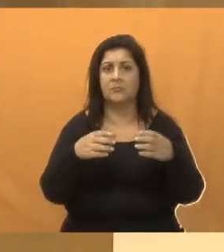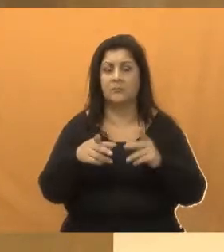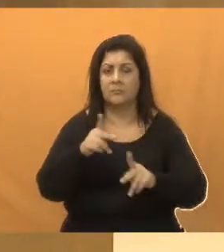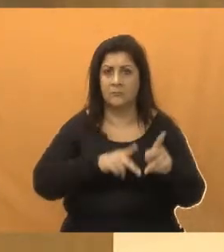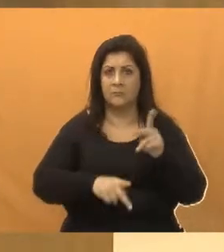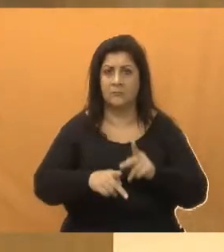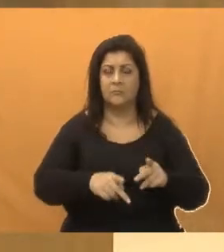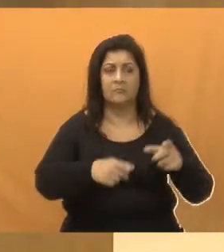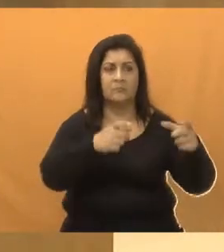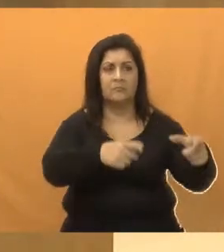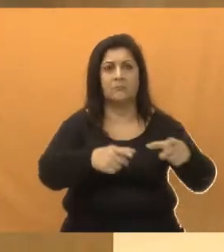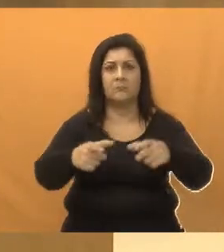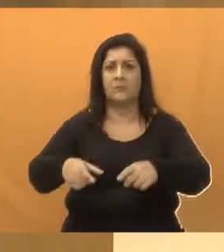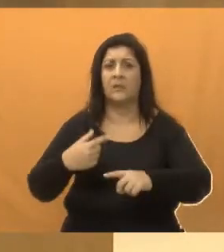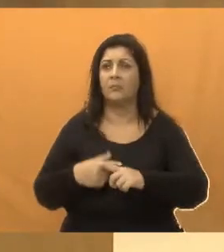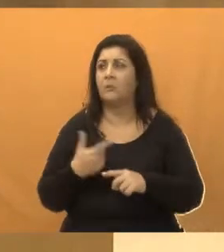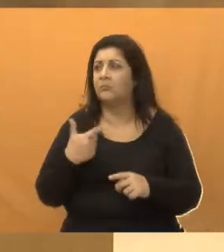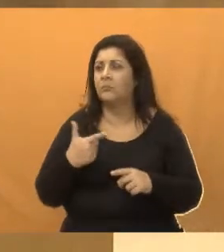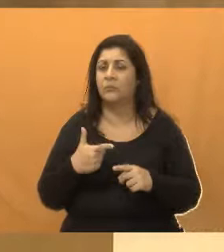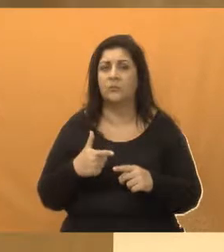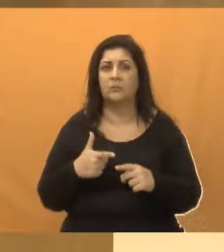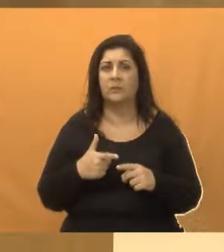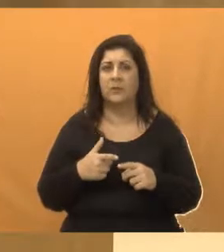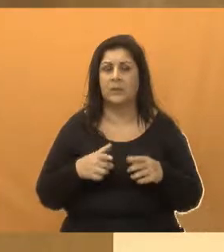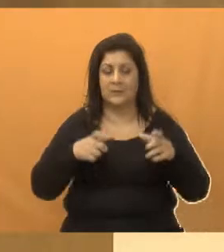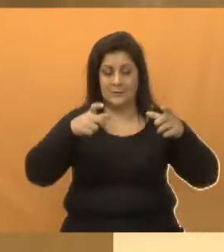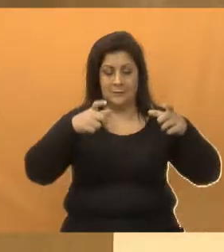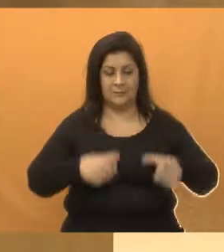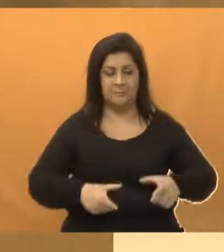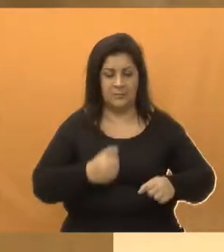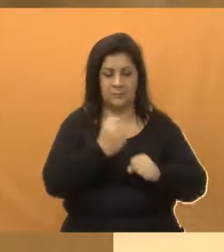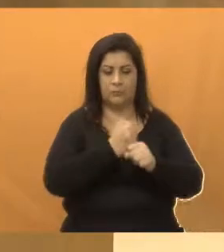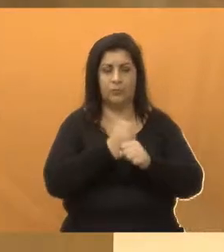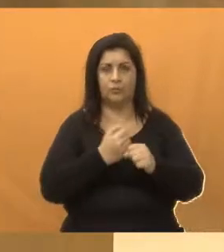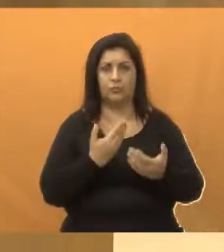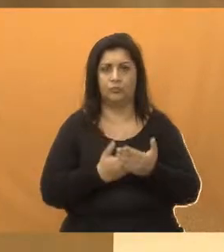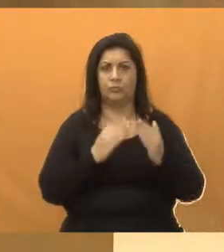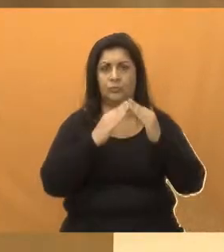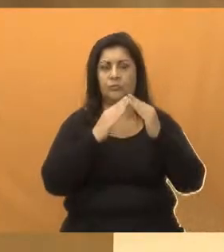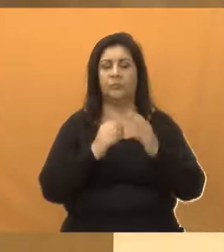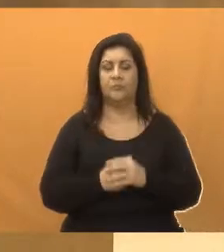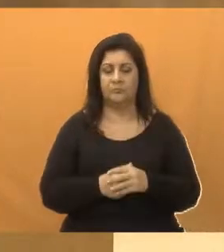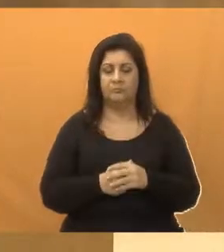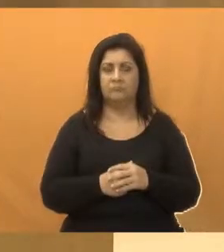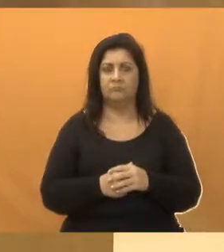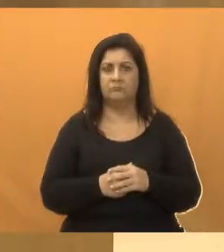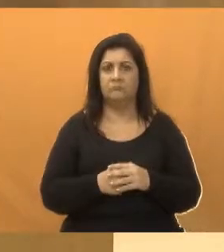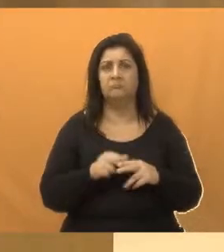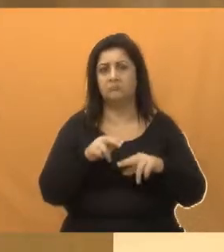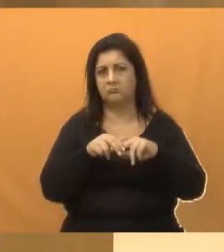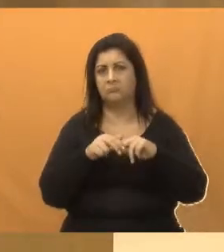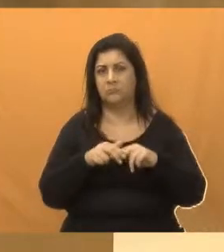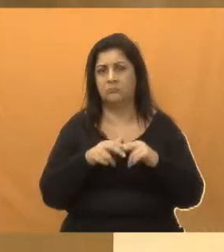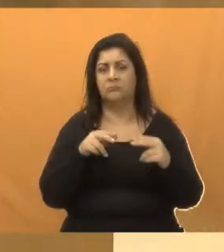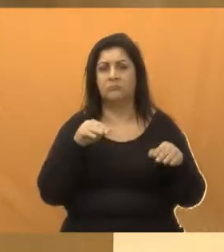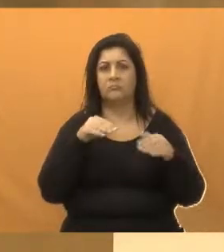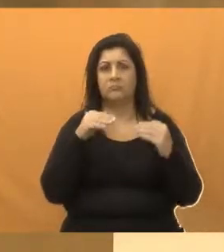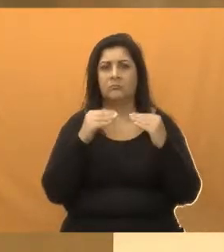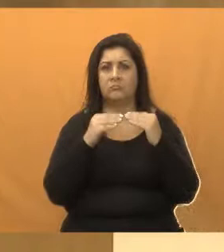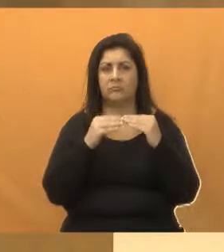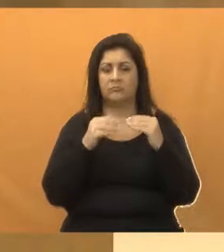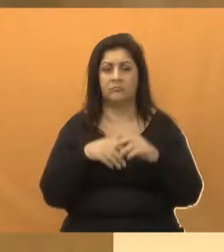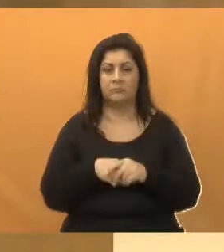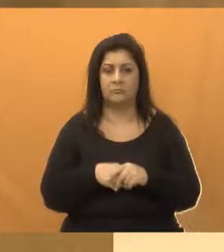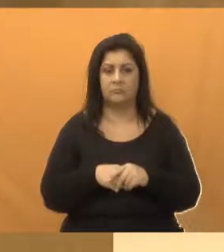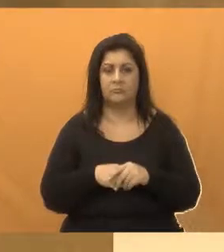localidades onde não tem espaço para construir uma escola. Então, eu sou favorável por conta disso. E a remissão já